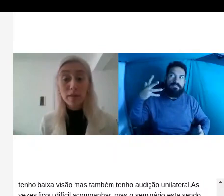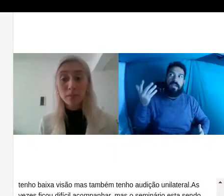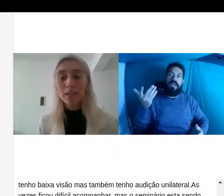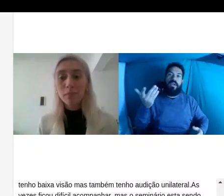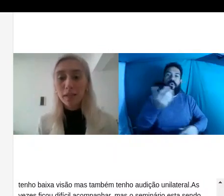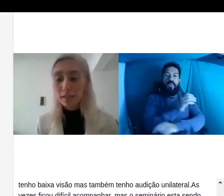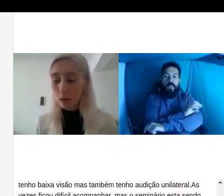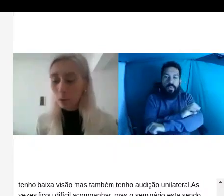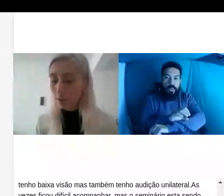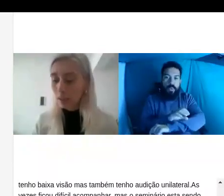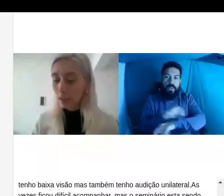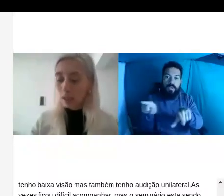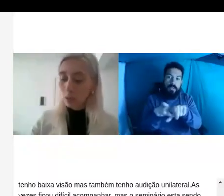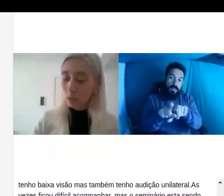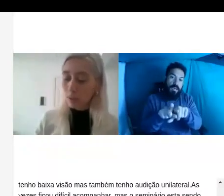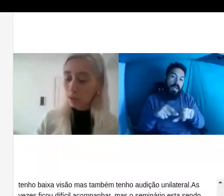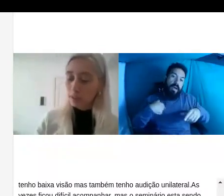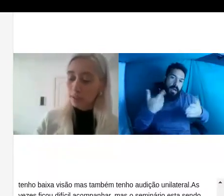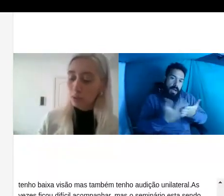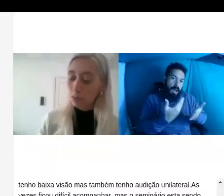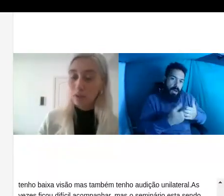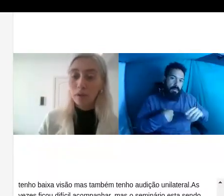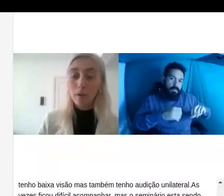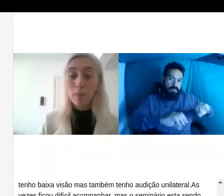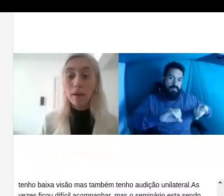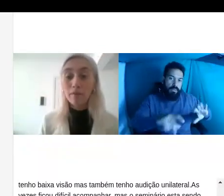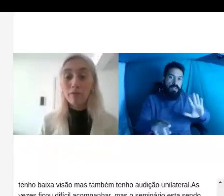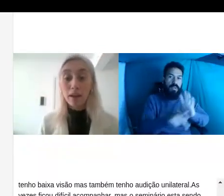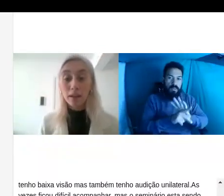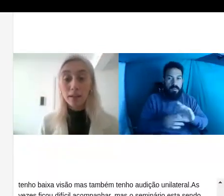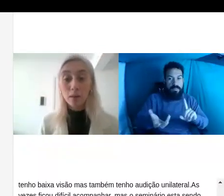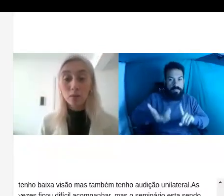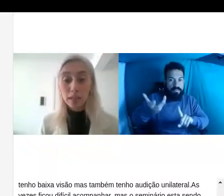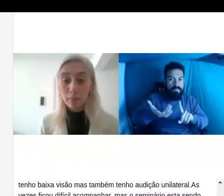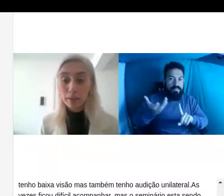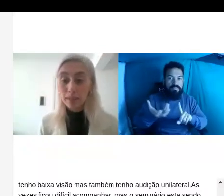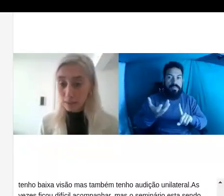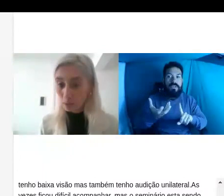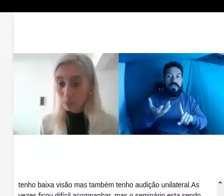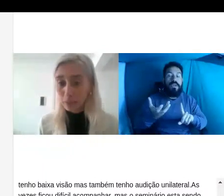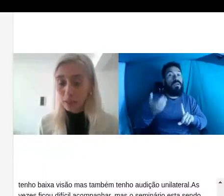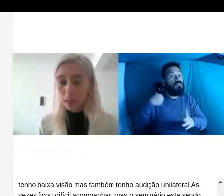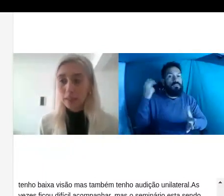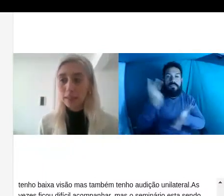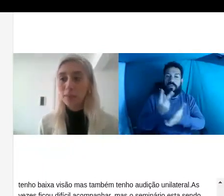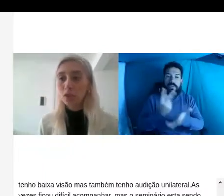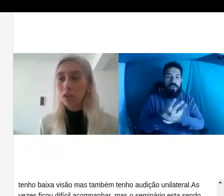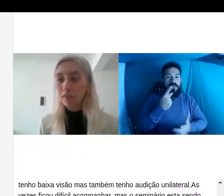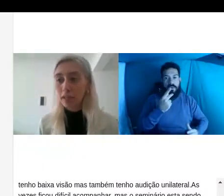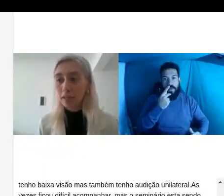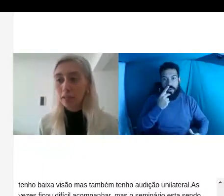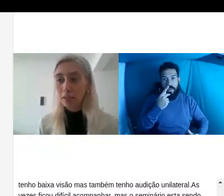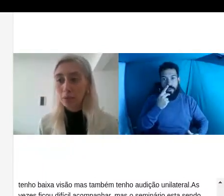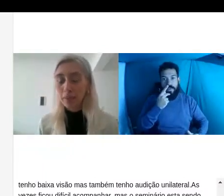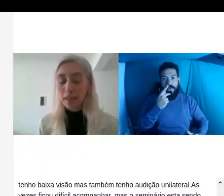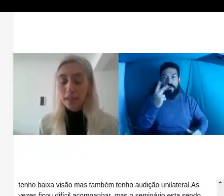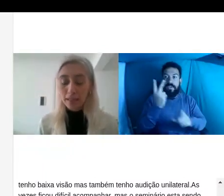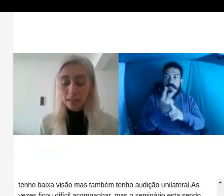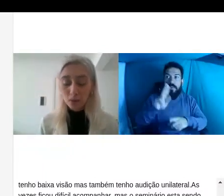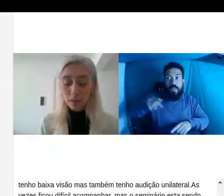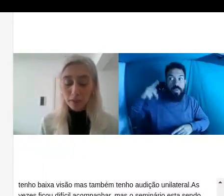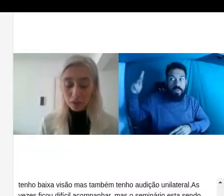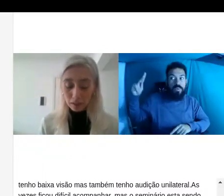mesmo nas minhas aulas com o pessoal da terapia ocupacional, é uma fala que eu sempre cito e sempre te referencio,